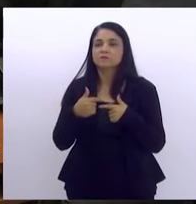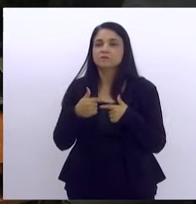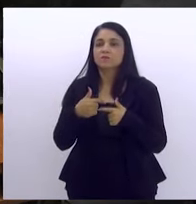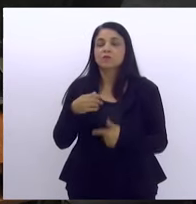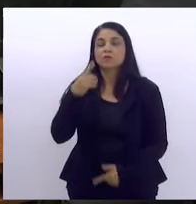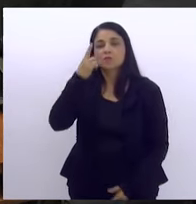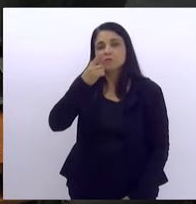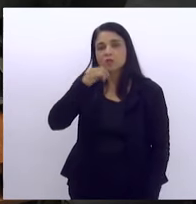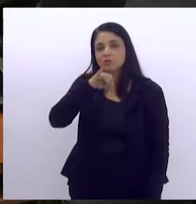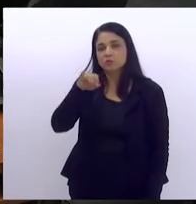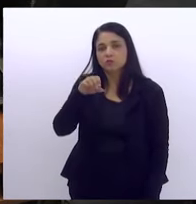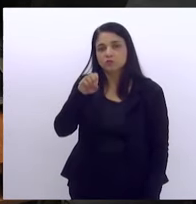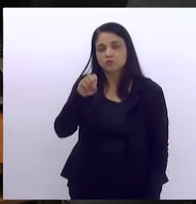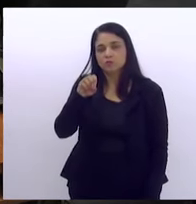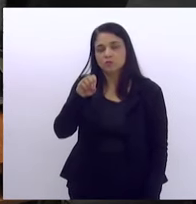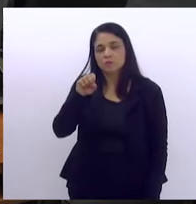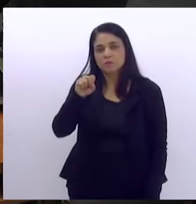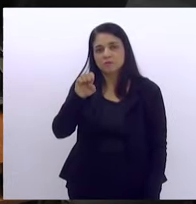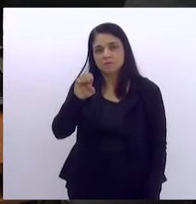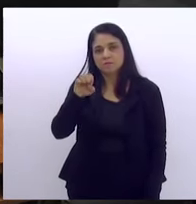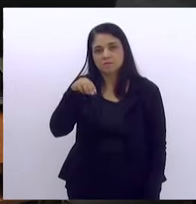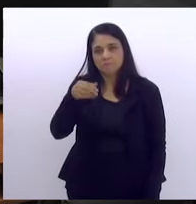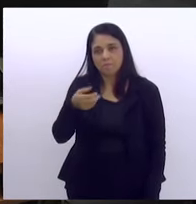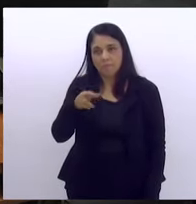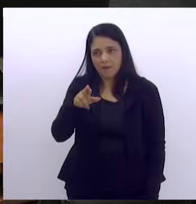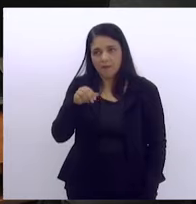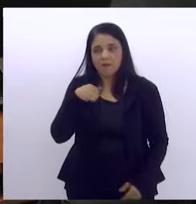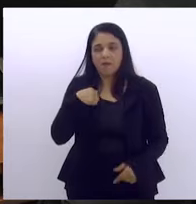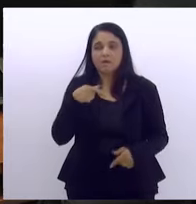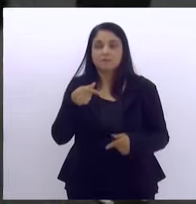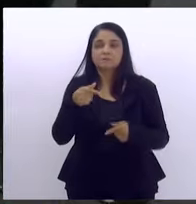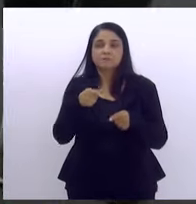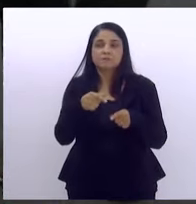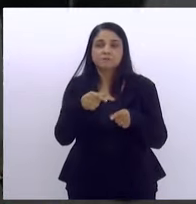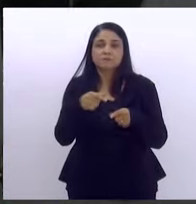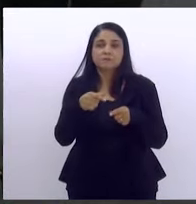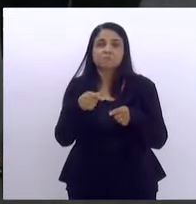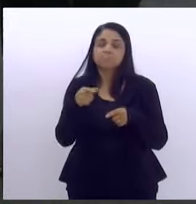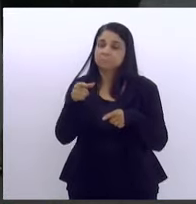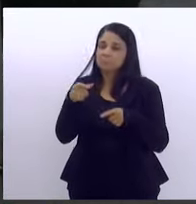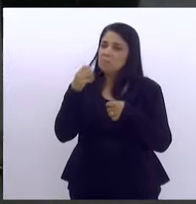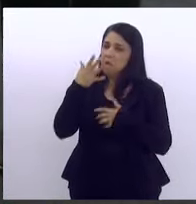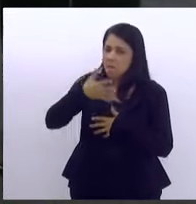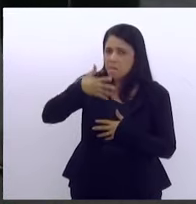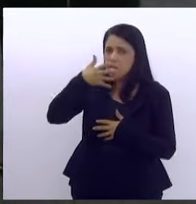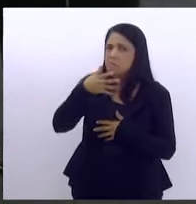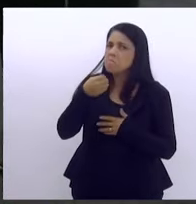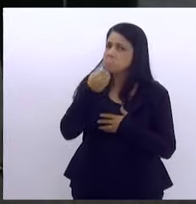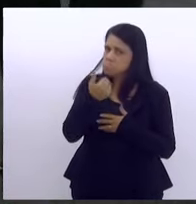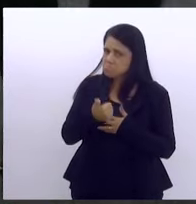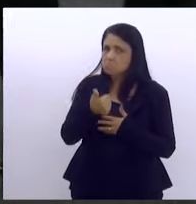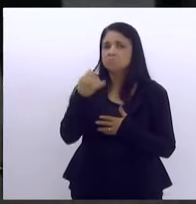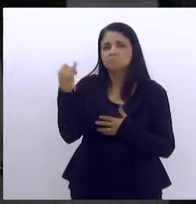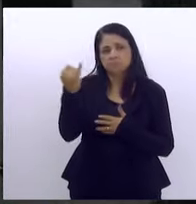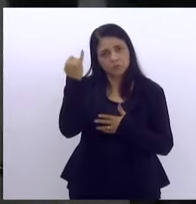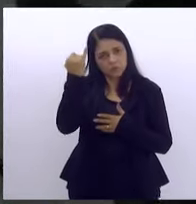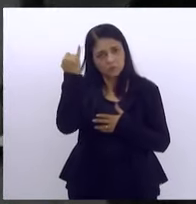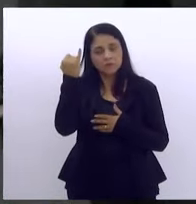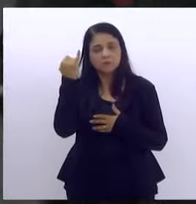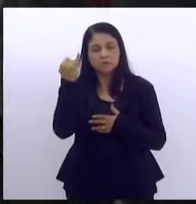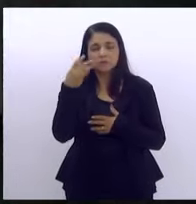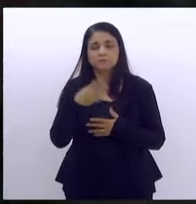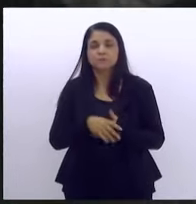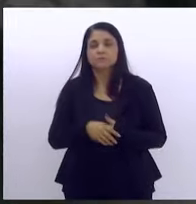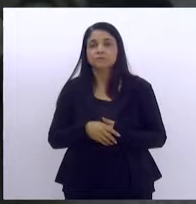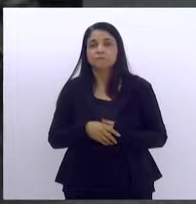Josimar. Ao nosso amigo Samuel Malafaia, acho que as colocações que ele traz são pertinentes ao debate. Primeiro é o